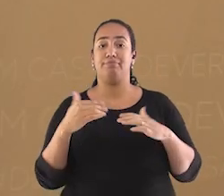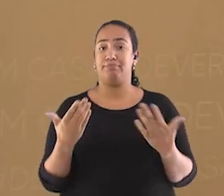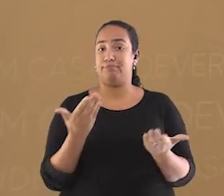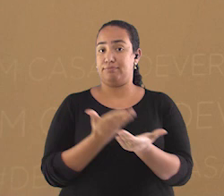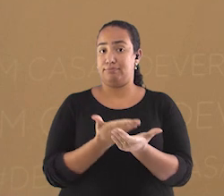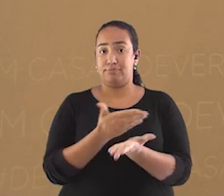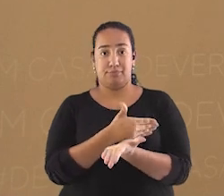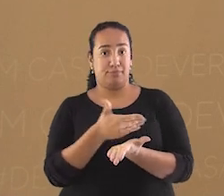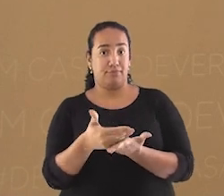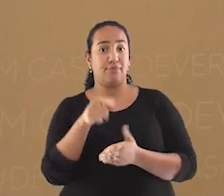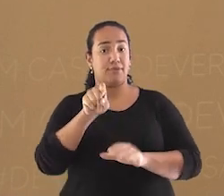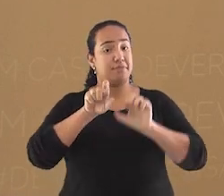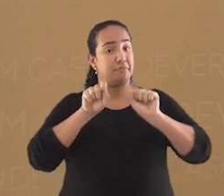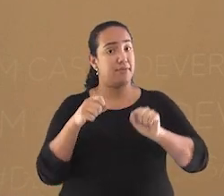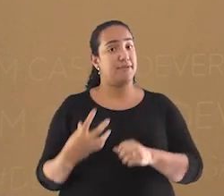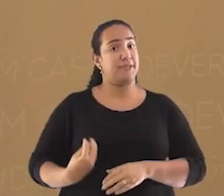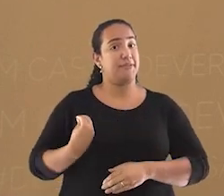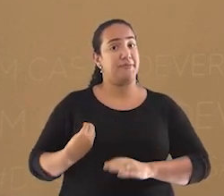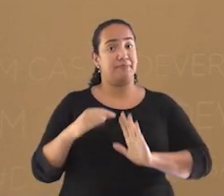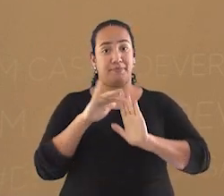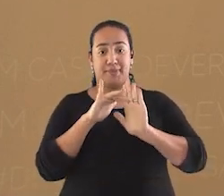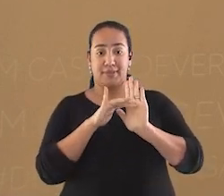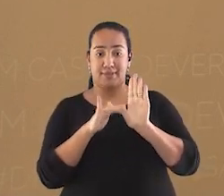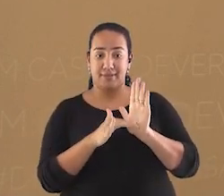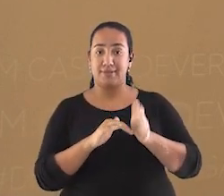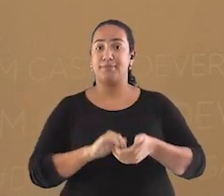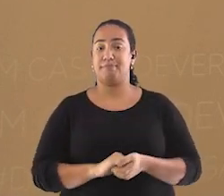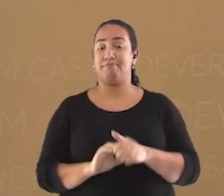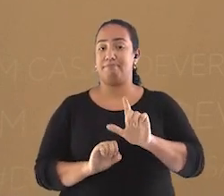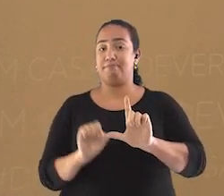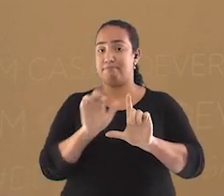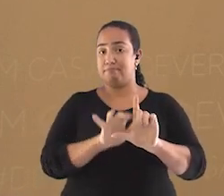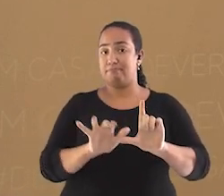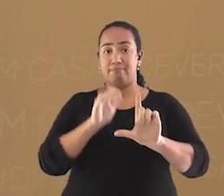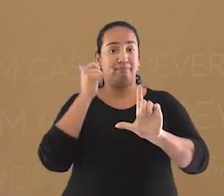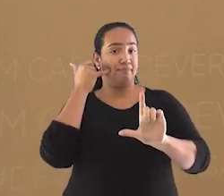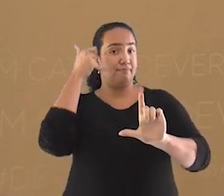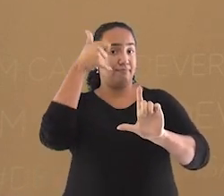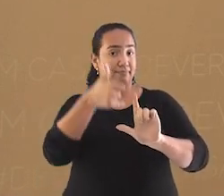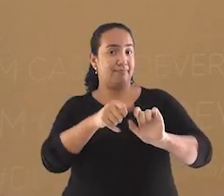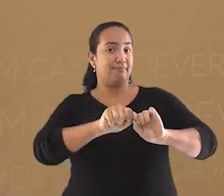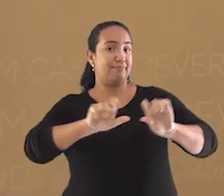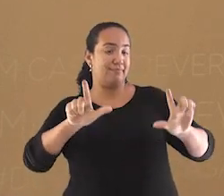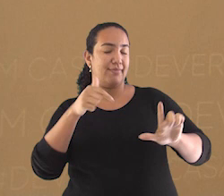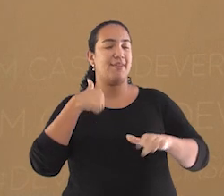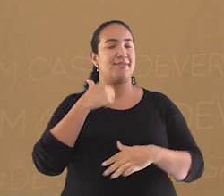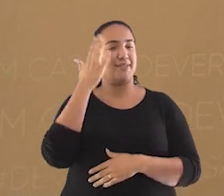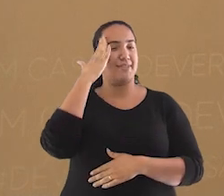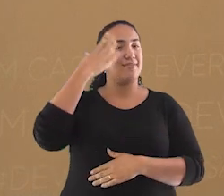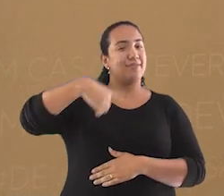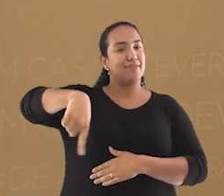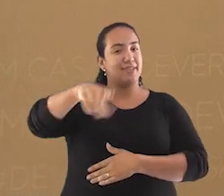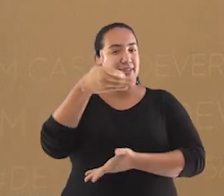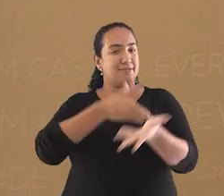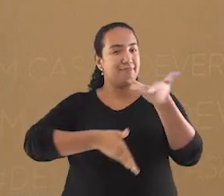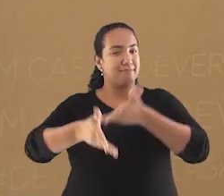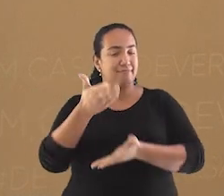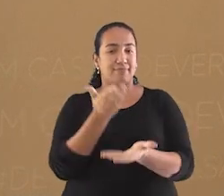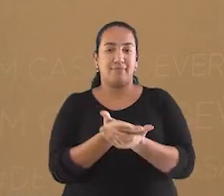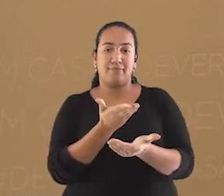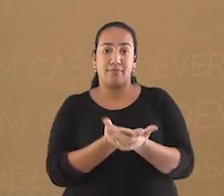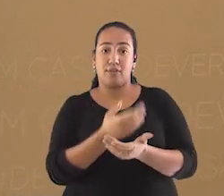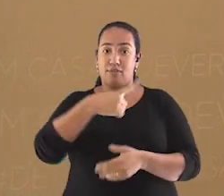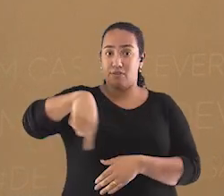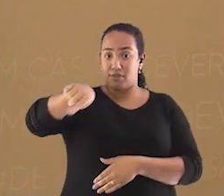começar a aula registrando a sua presença? Aponte o celular para esse QR Code que aparece na sua TV para eu saber que você participou da nossa aula. A